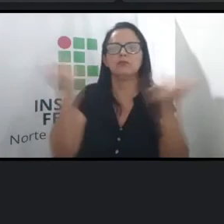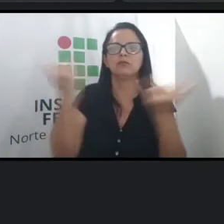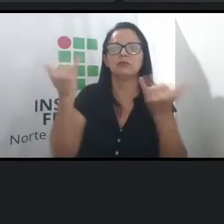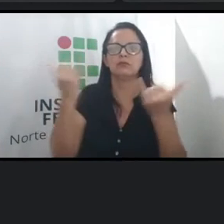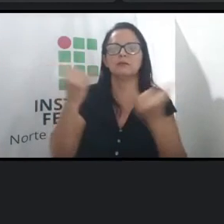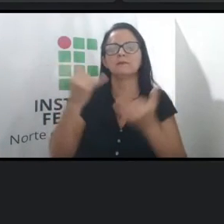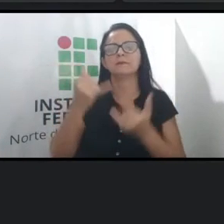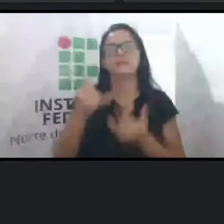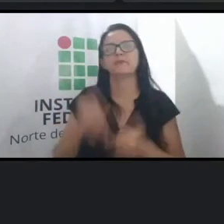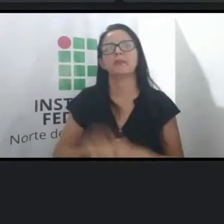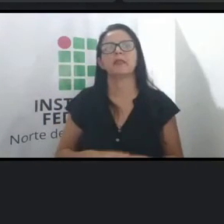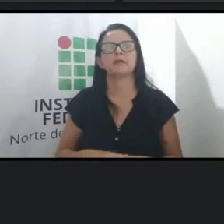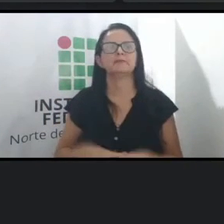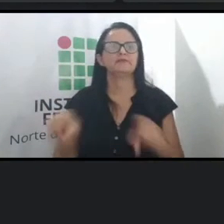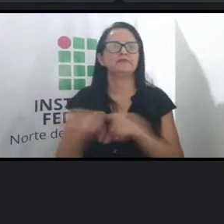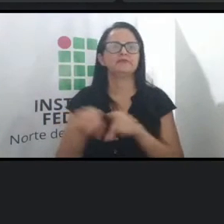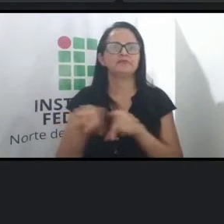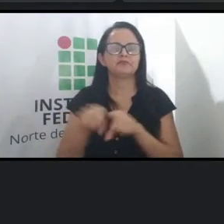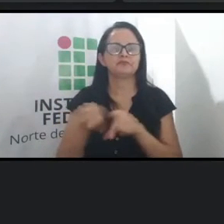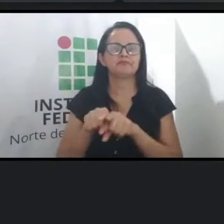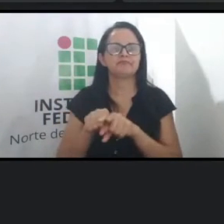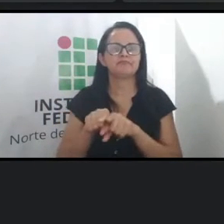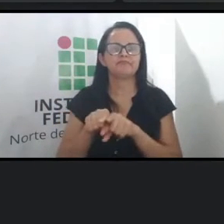metálicos, e nem linhas com